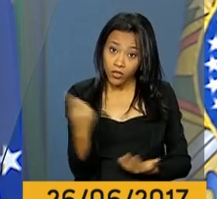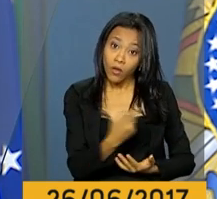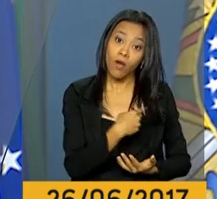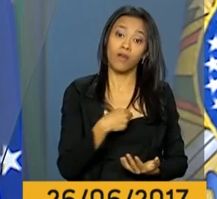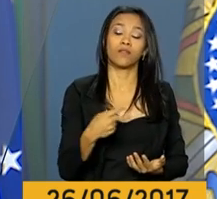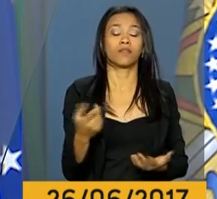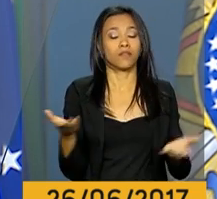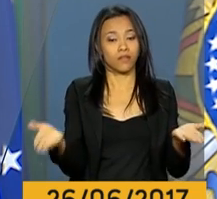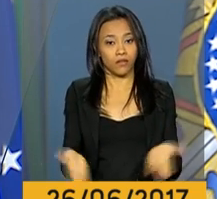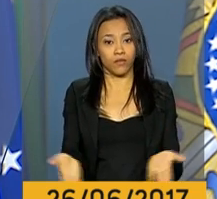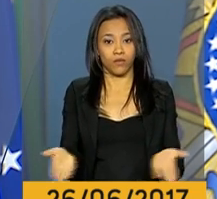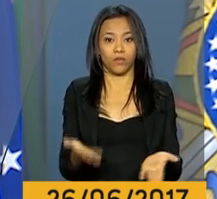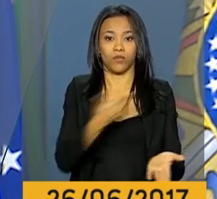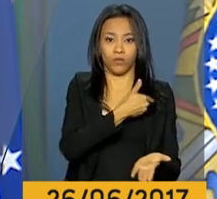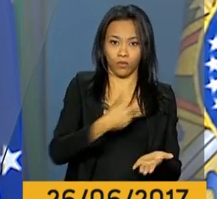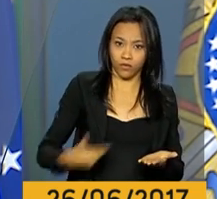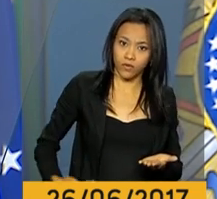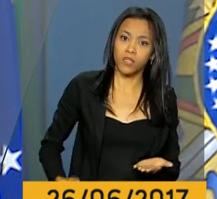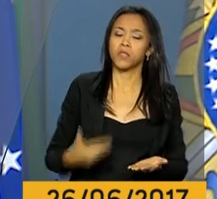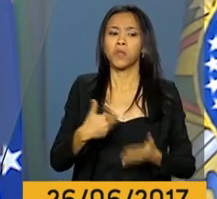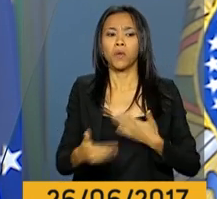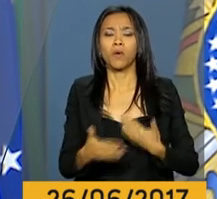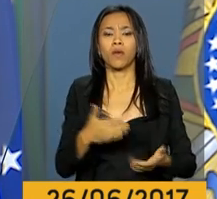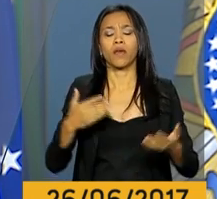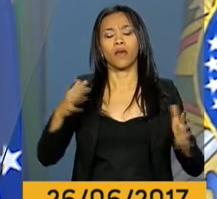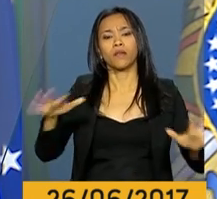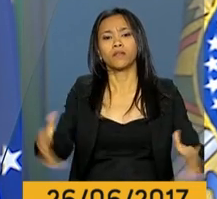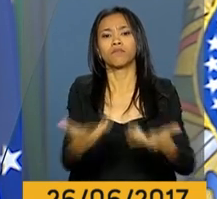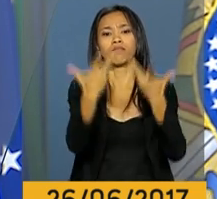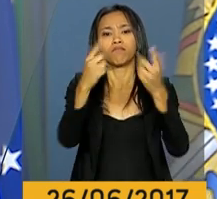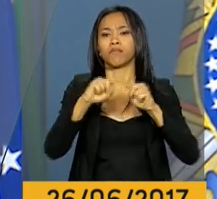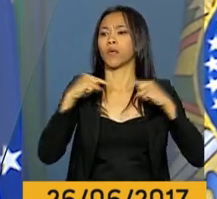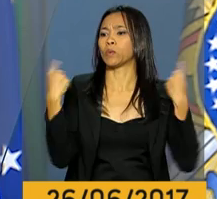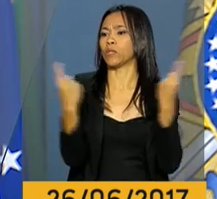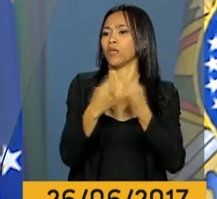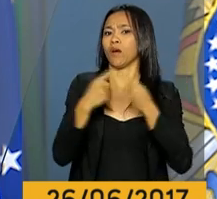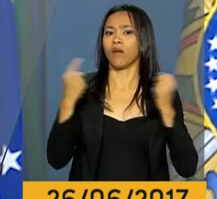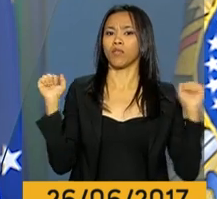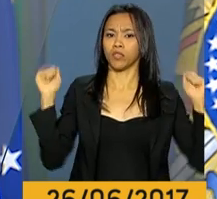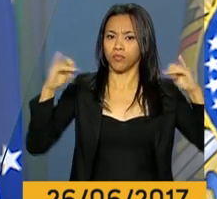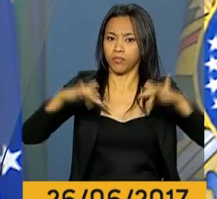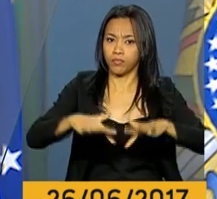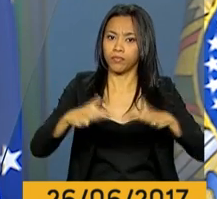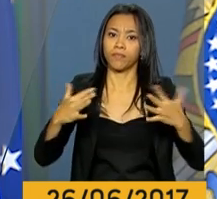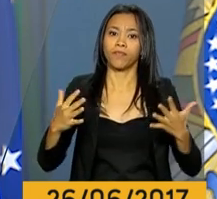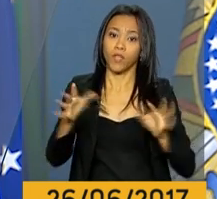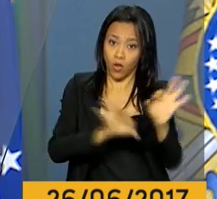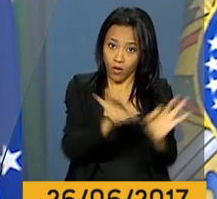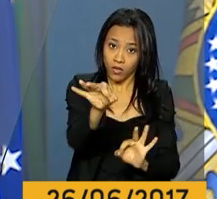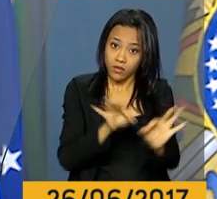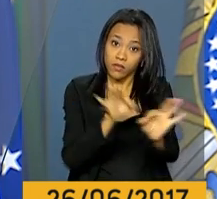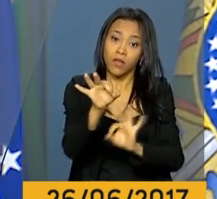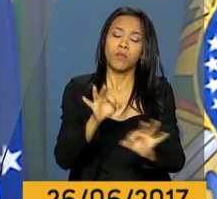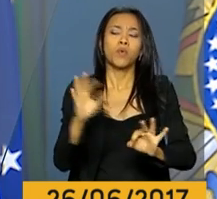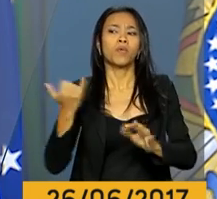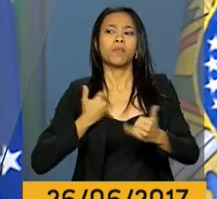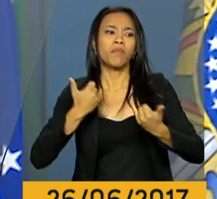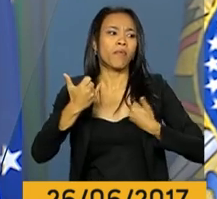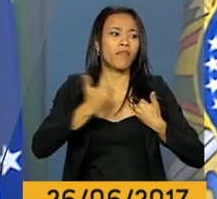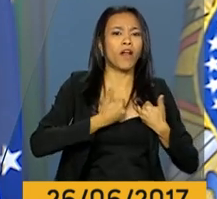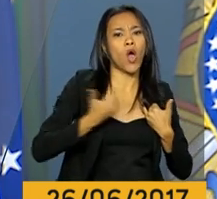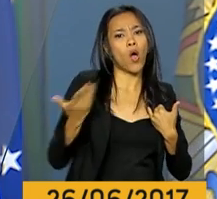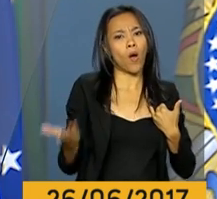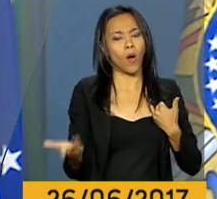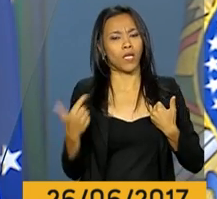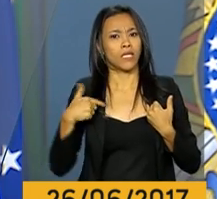satisfação em todo e qualquer solenidade a que comparecemos ou promovemos o que eu ouço é sempre isto Olhe